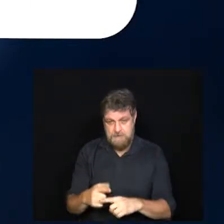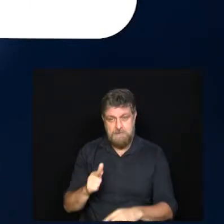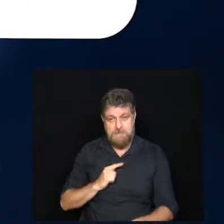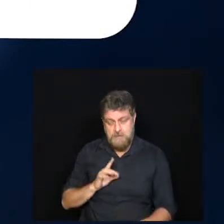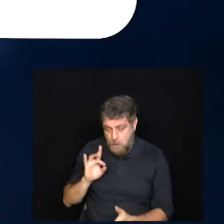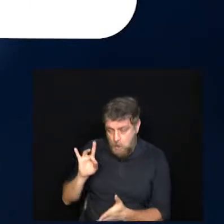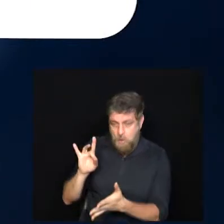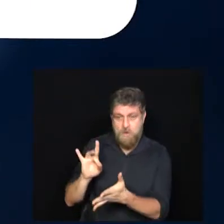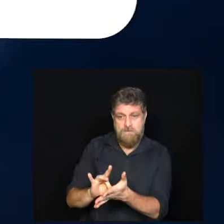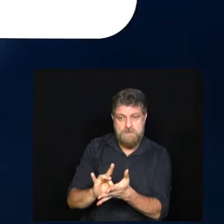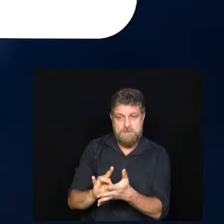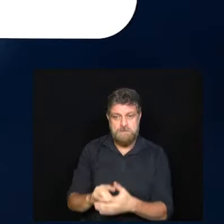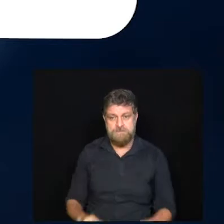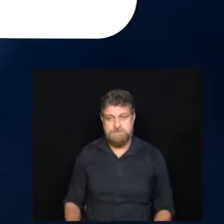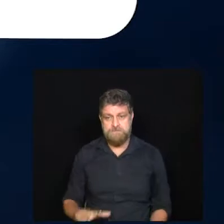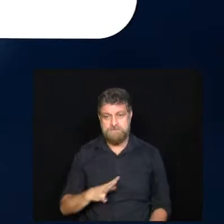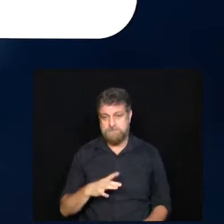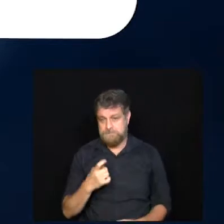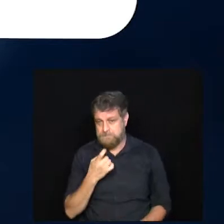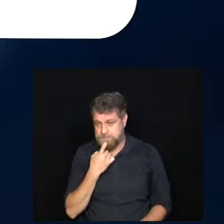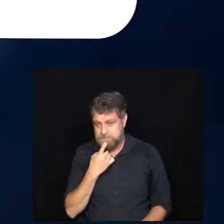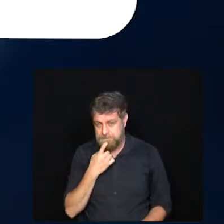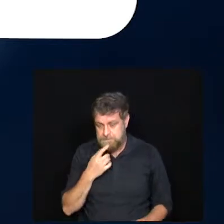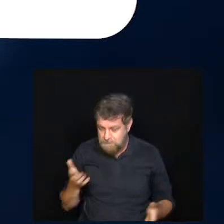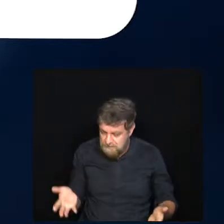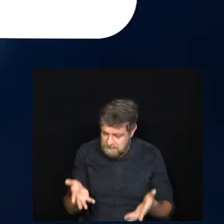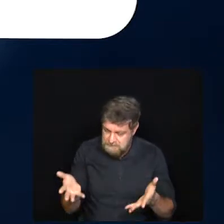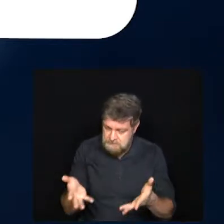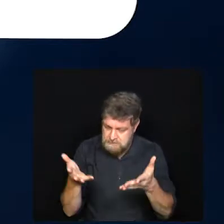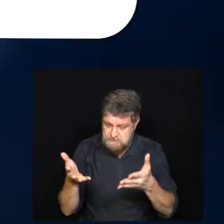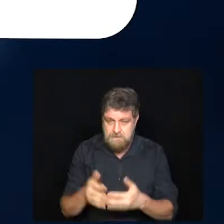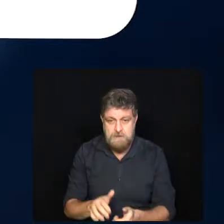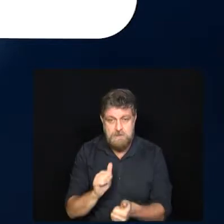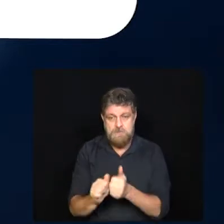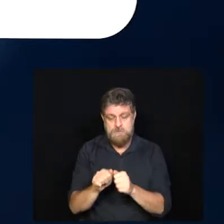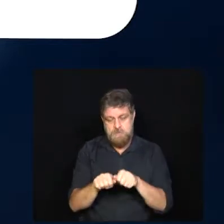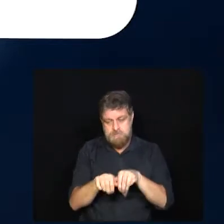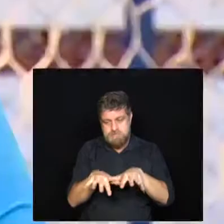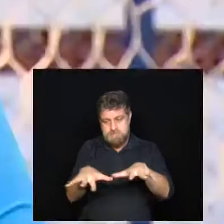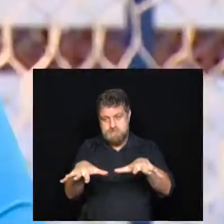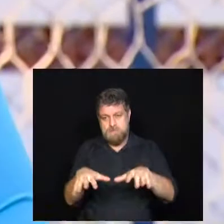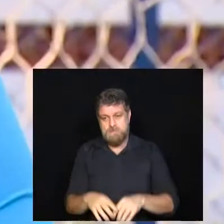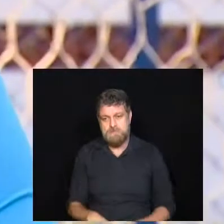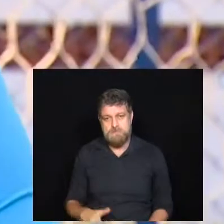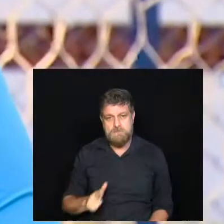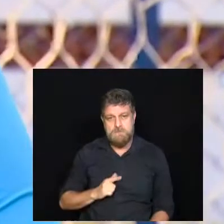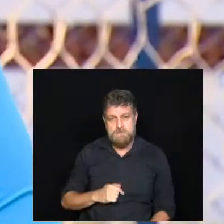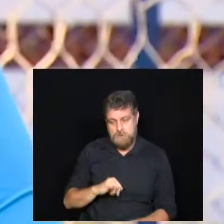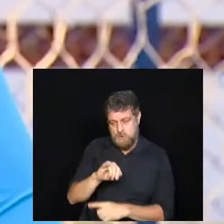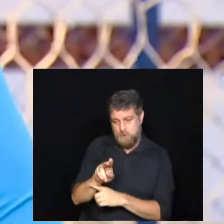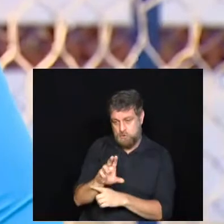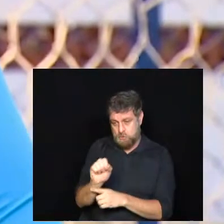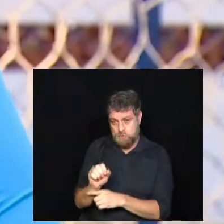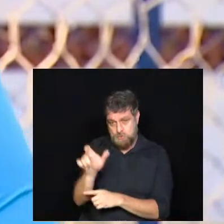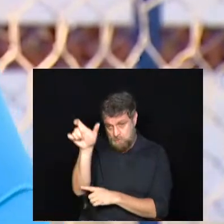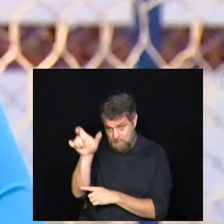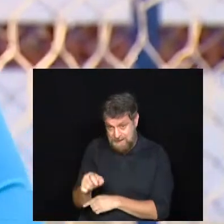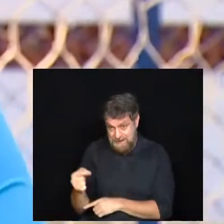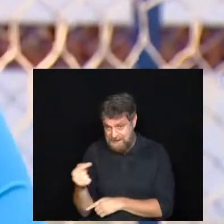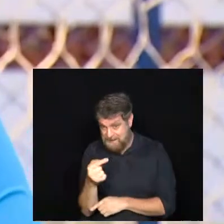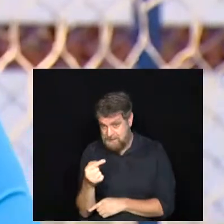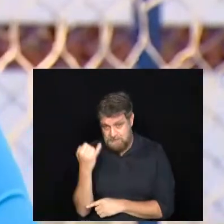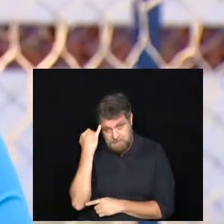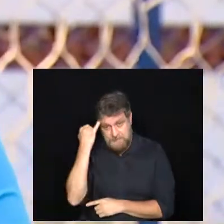de Futebol 7 no município, incentivando a expansão da modalidade na região. Júlio Pão, idealizador da Liga Foot